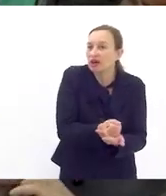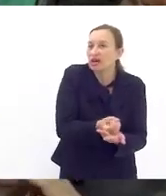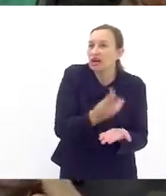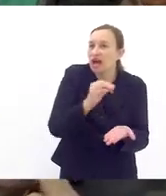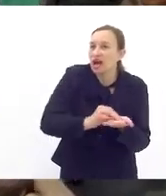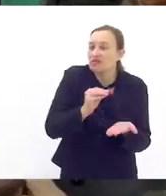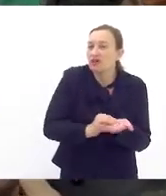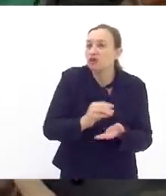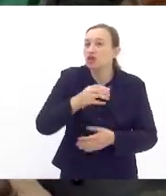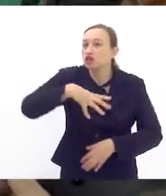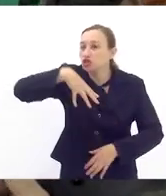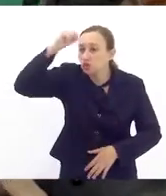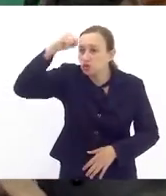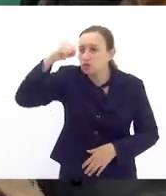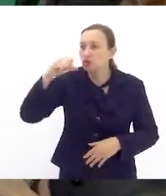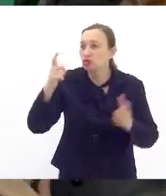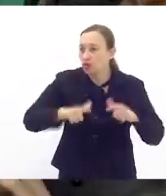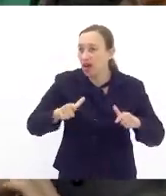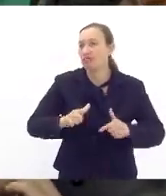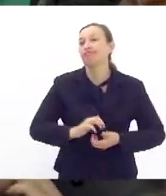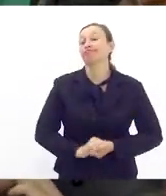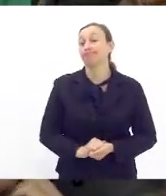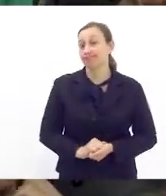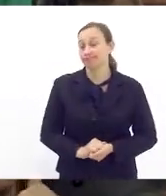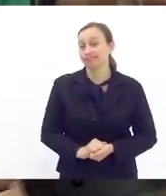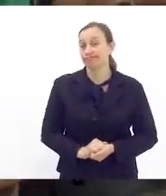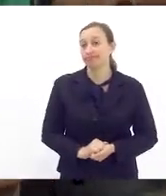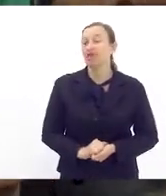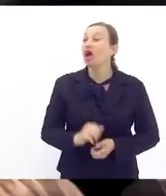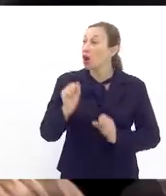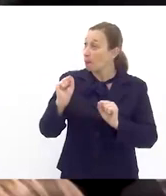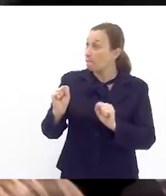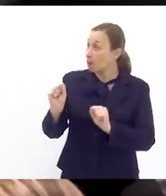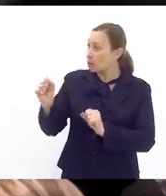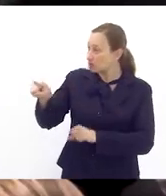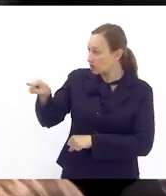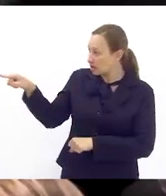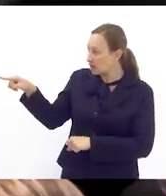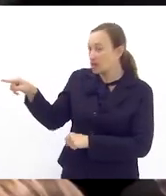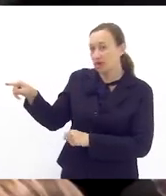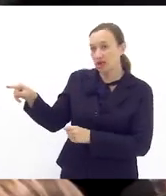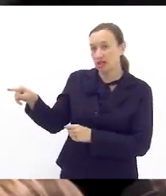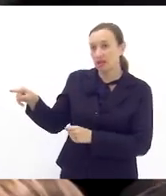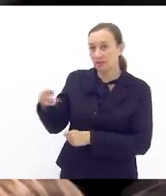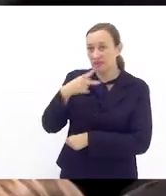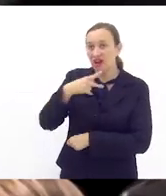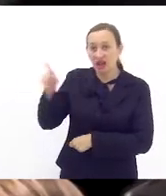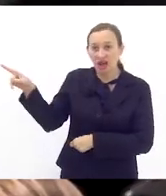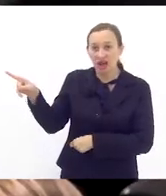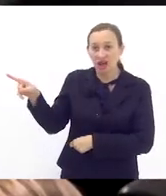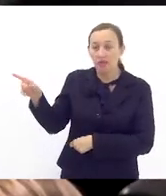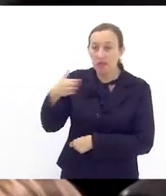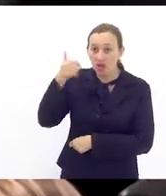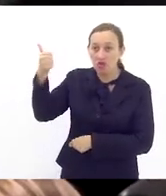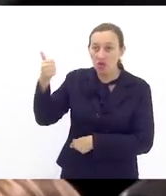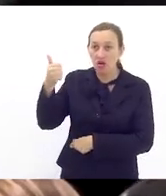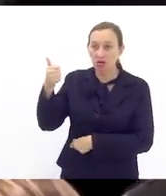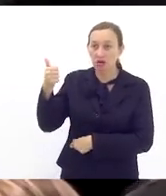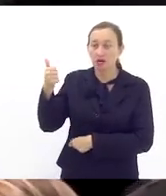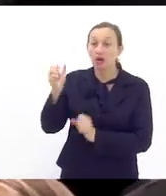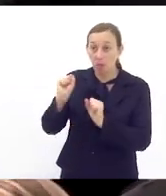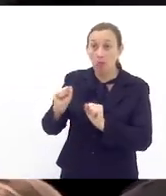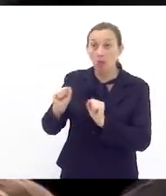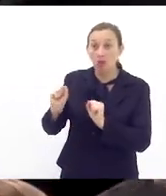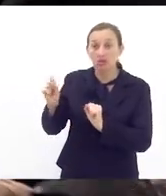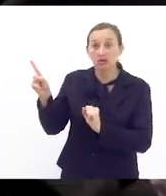ai ai Nossa Senhora a senhora pode se inscrever ali eu vou dar oportunidade da senhora falar senhora